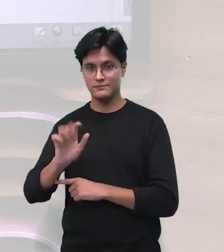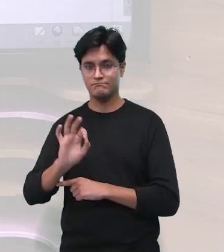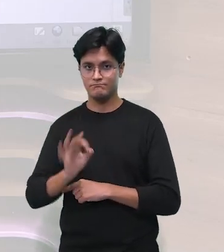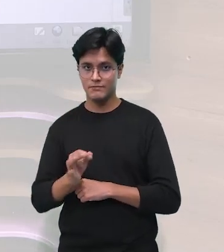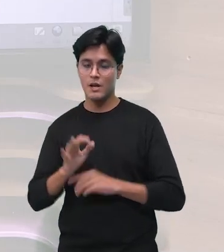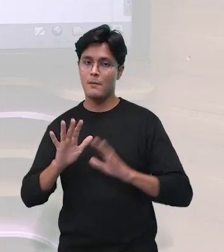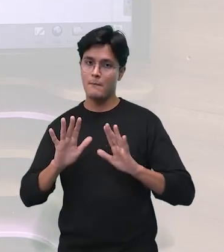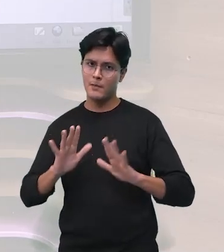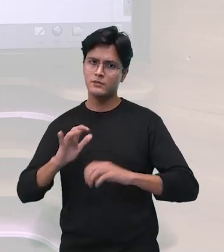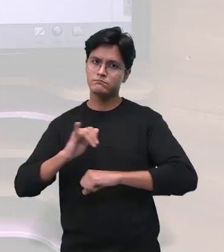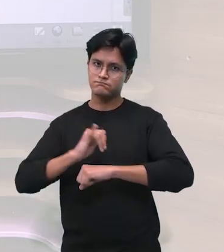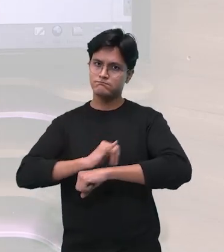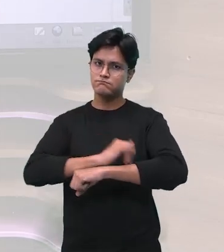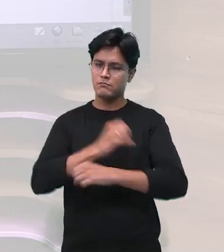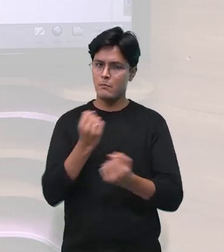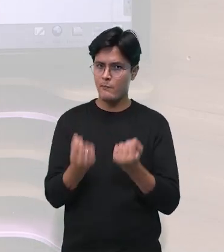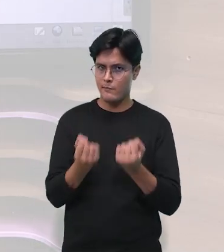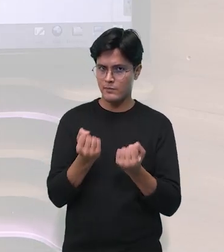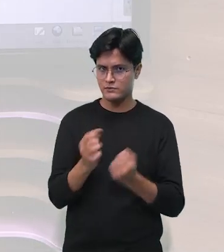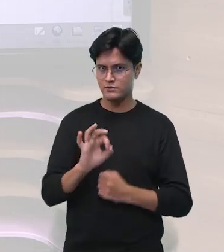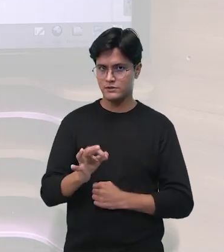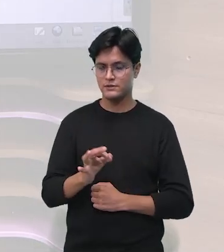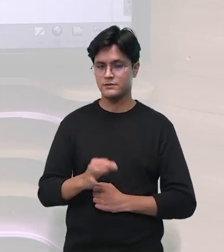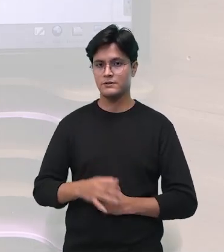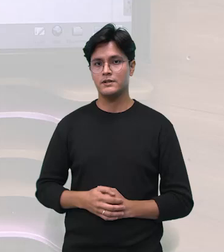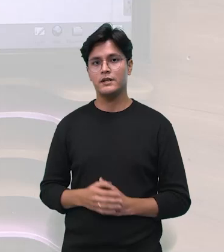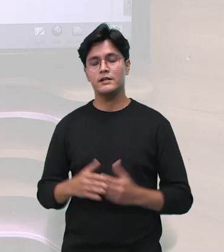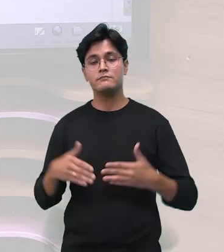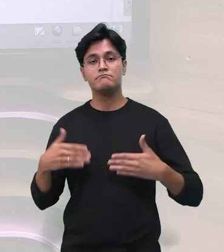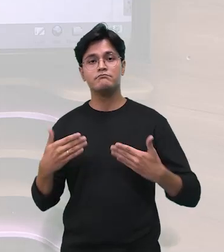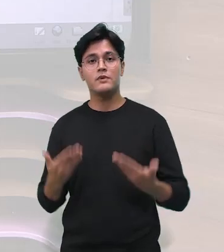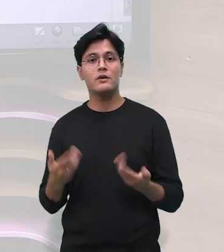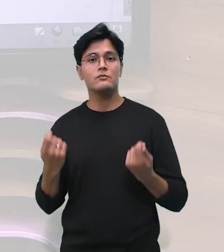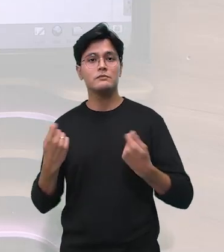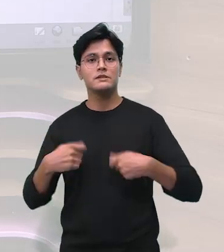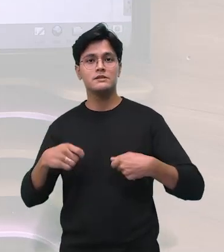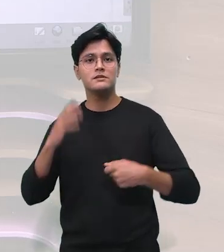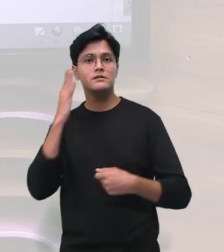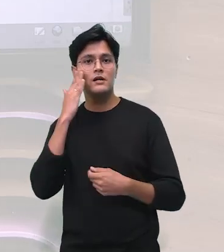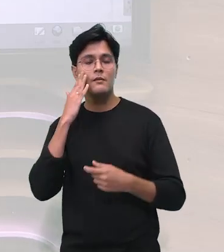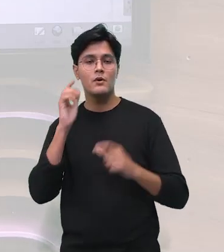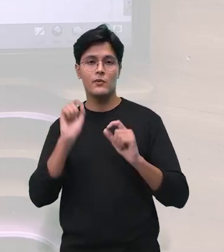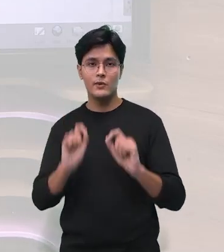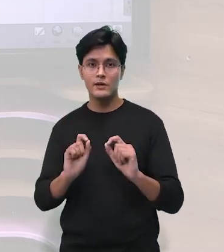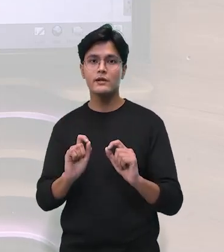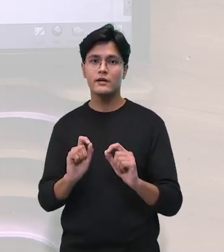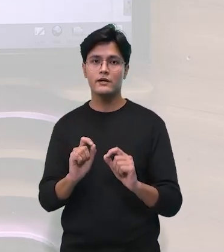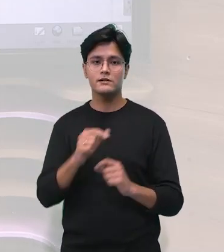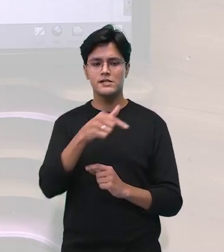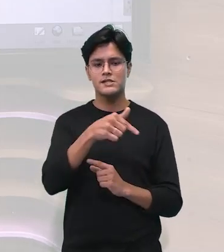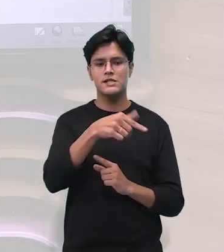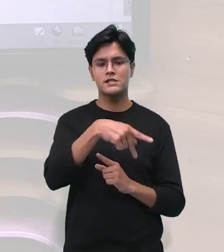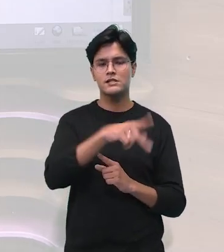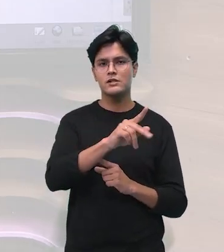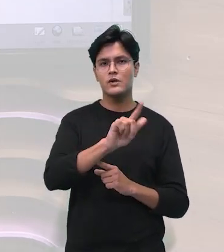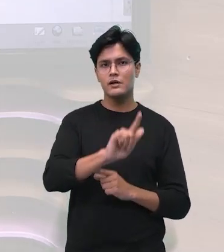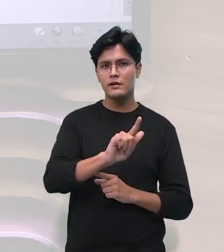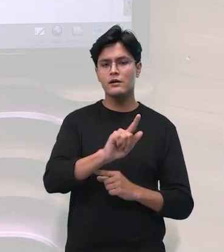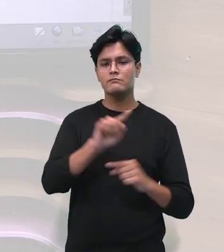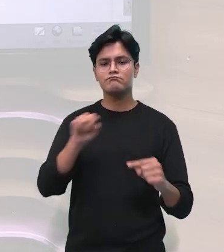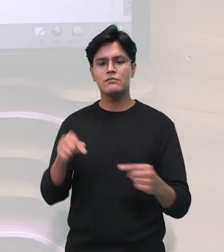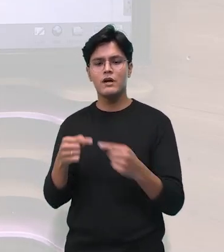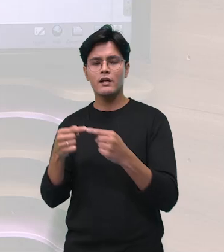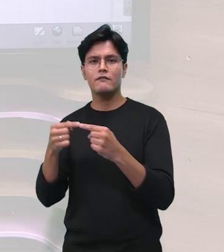peso, é a massa dela. Nós precisamos saber, então, esse valor de 7 quilogramas, quanto ele